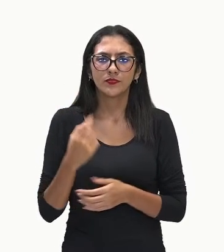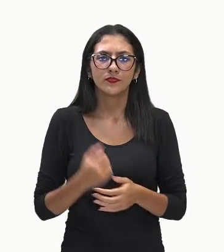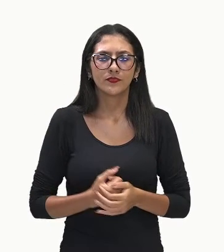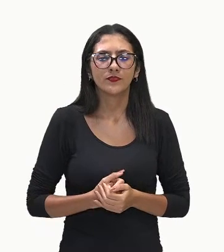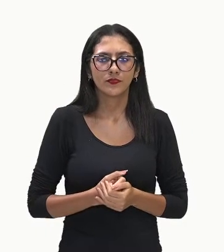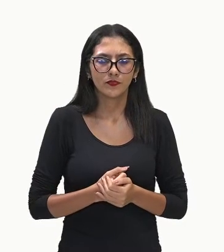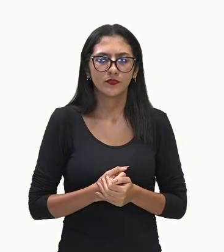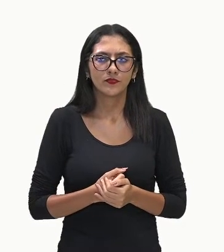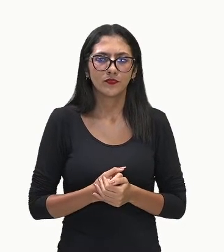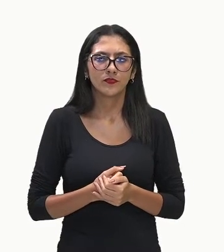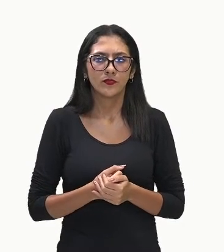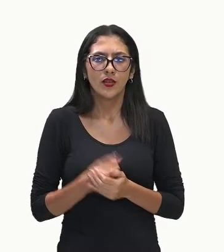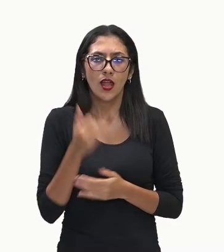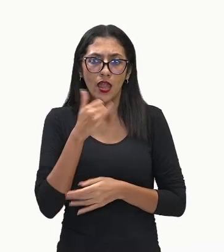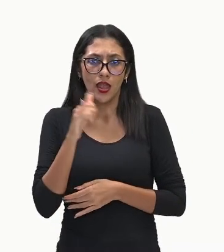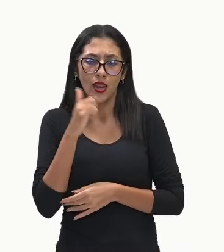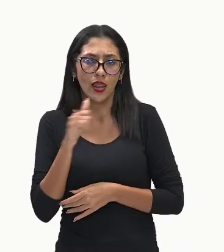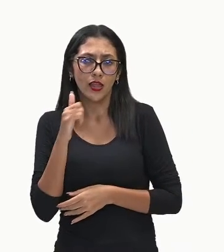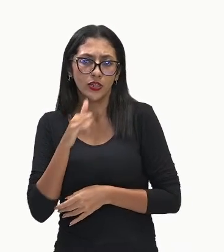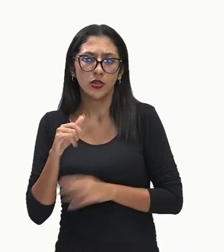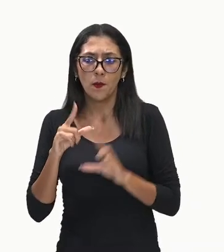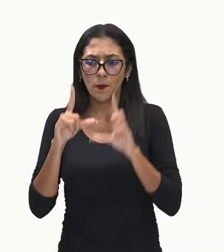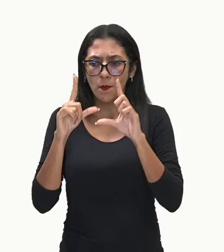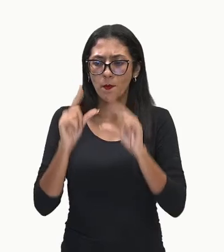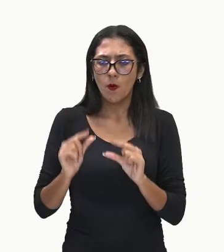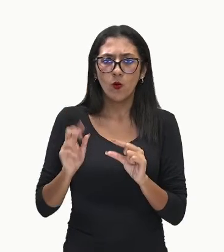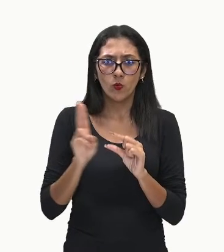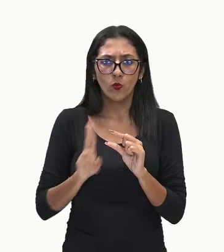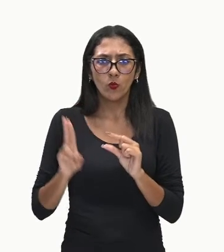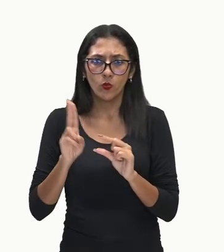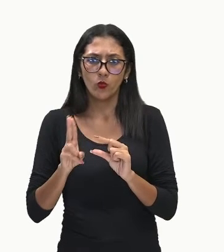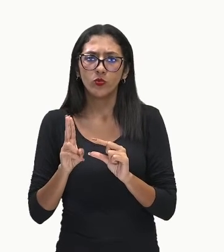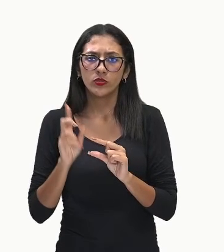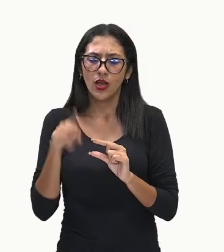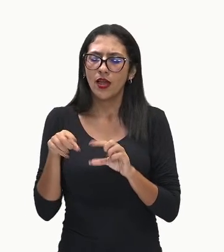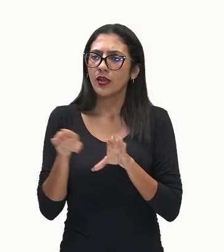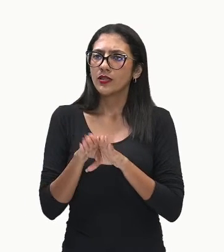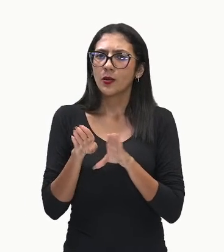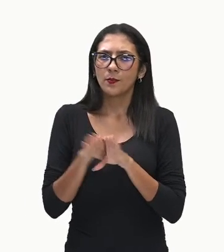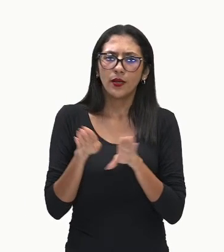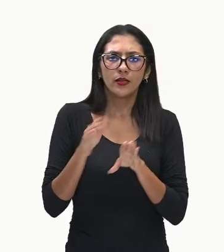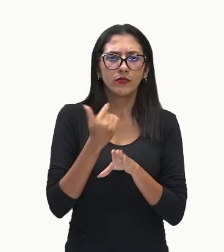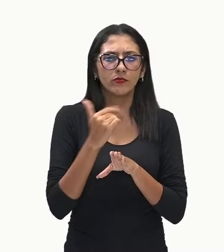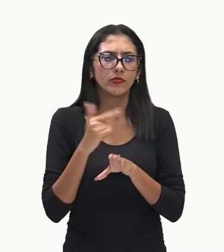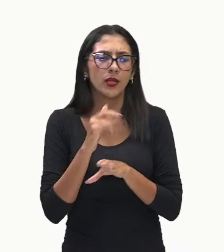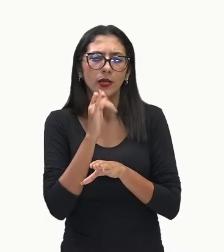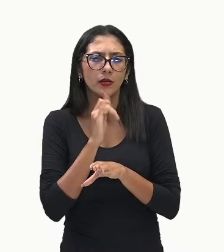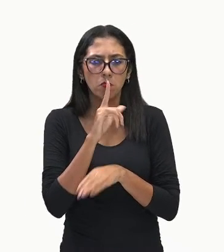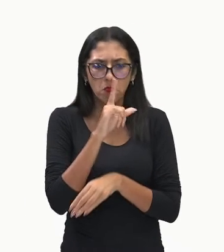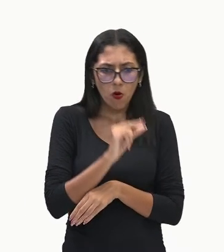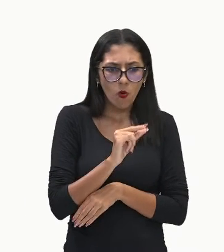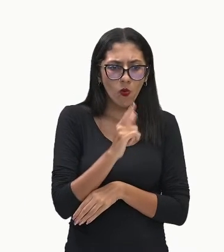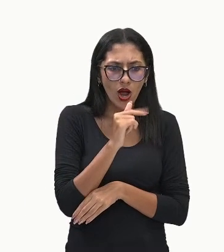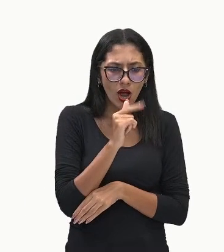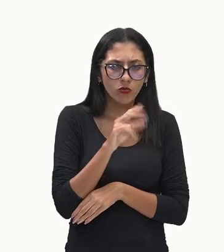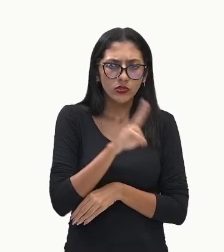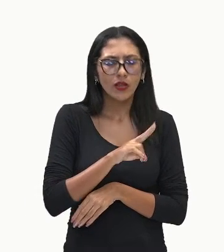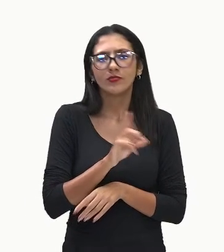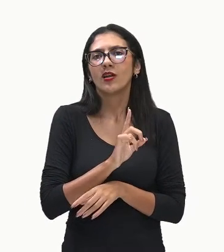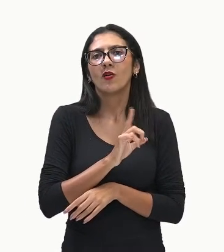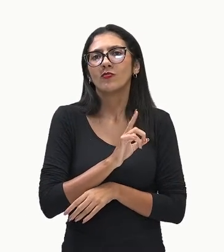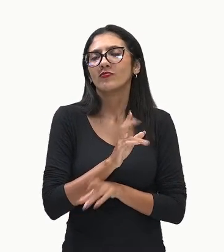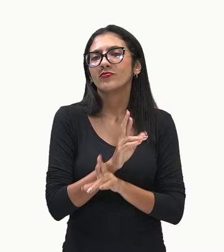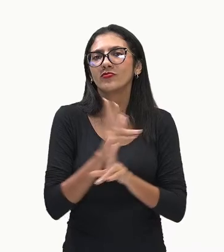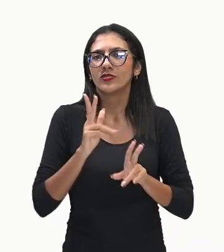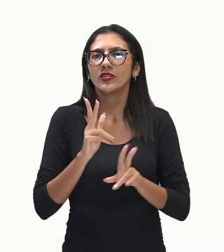menos consome energia elétrica não é a que menos consome água. Aí ele também diz o seguinte, ó, a